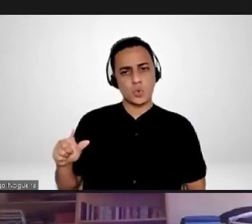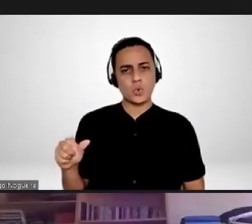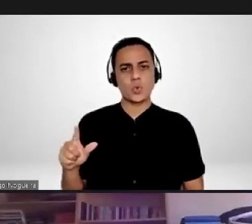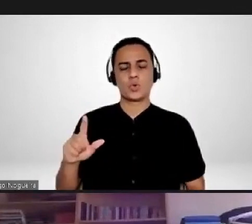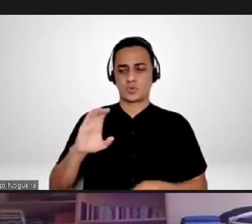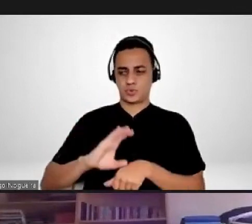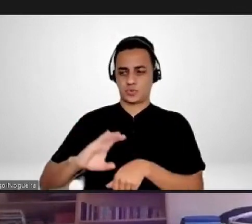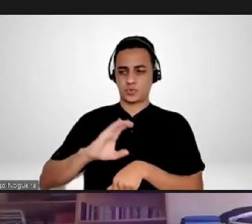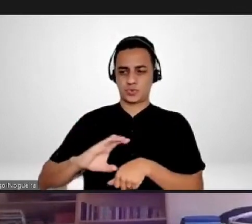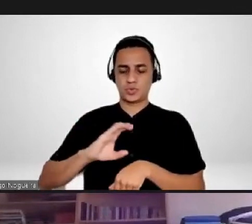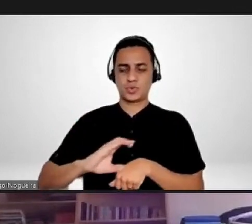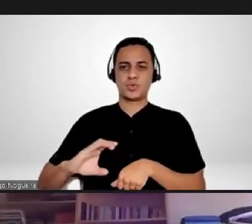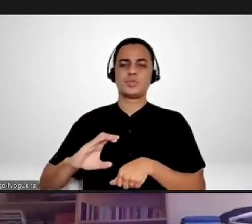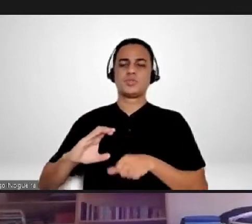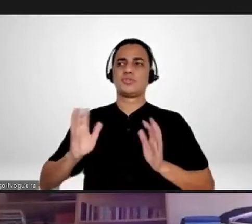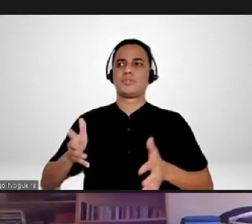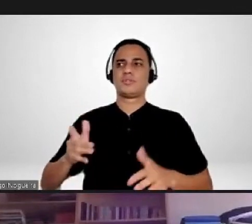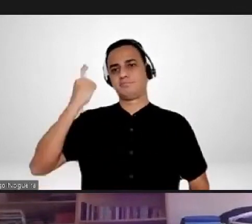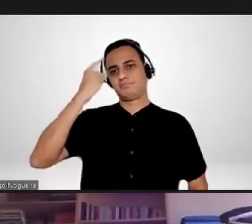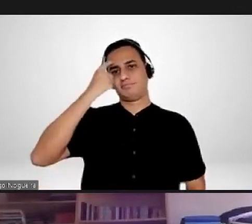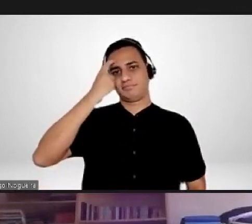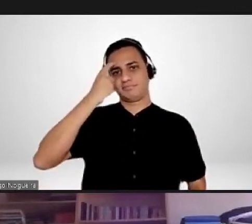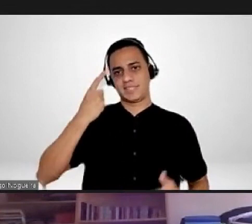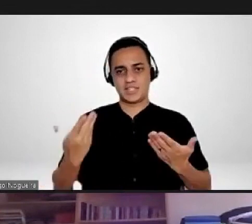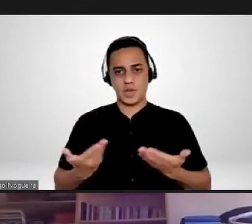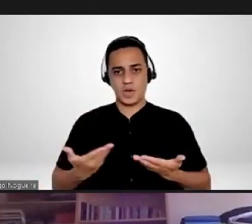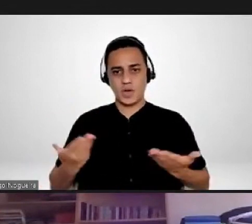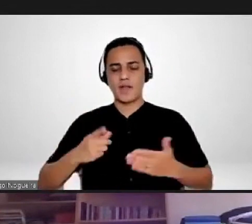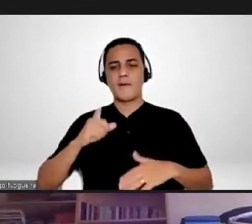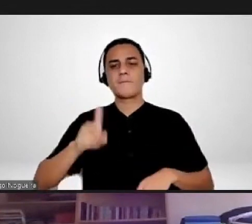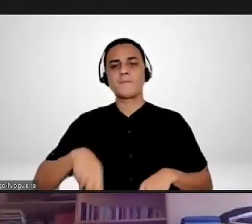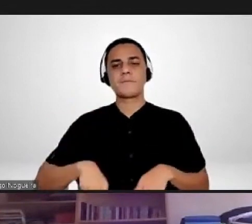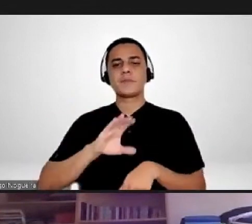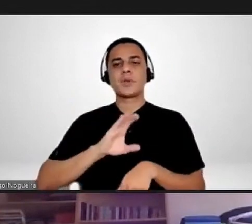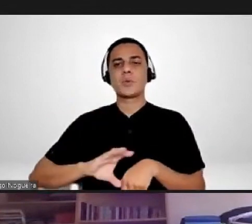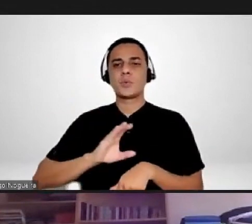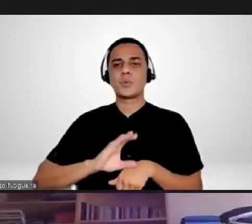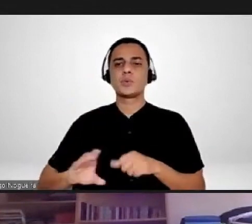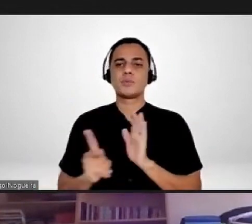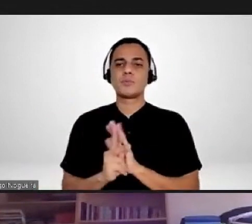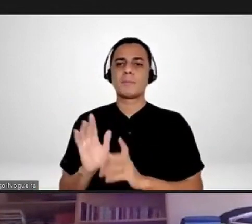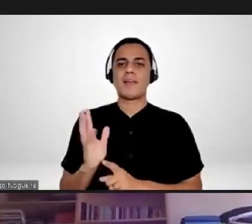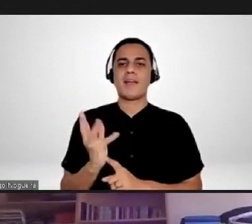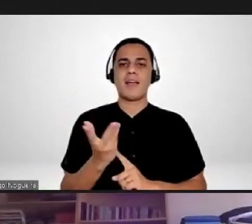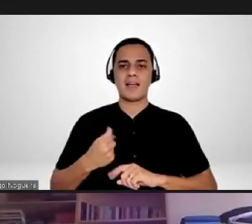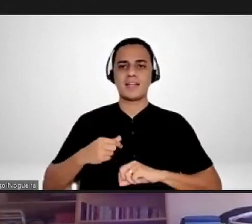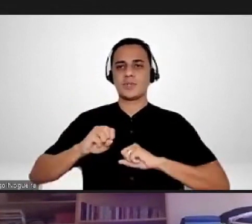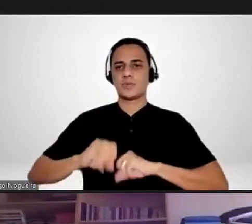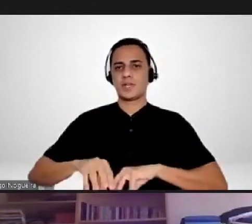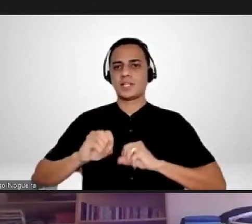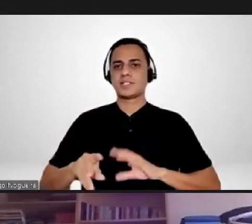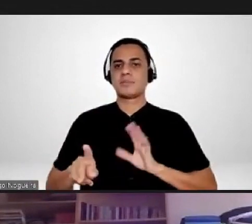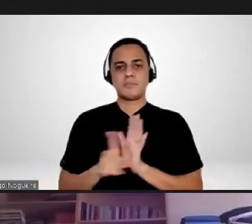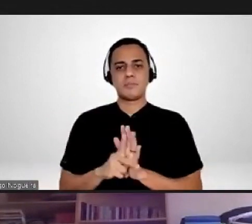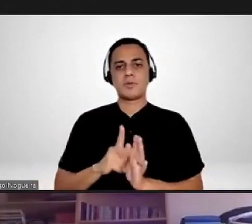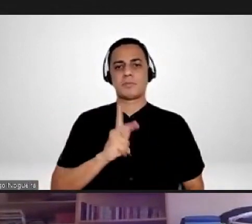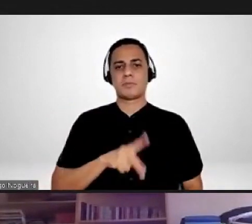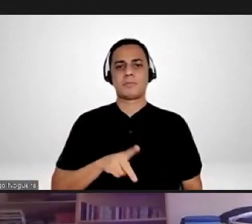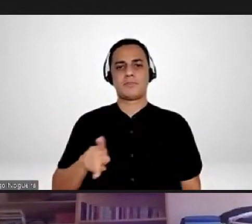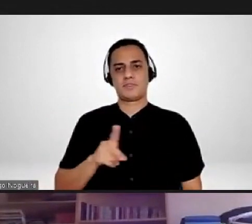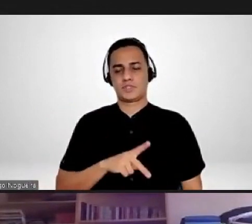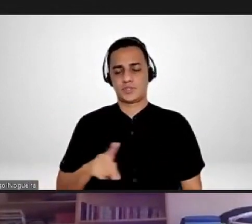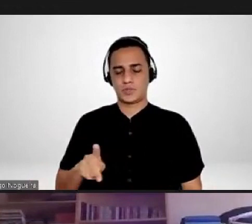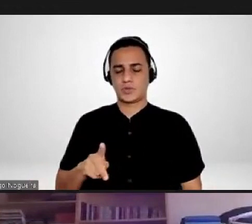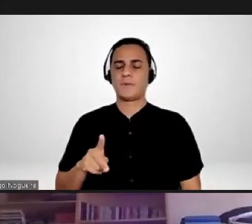curso que me vem à mente agora é o curso de Arte e Educação para Professores, coordenado